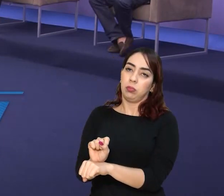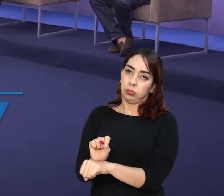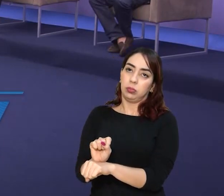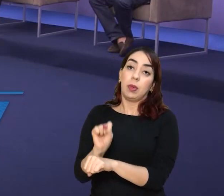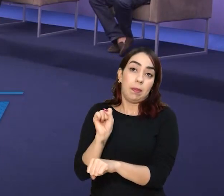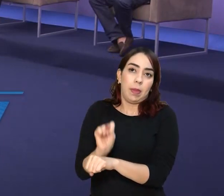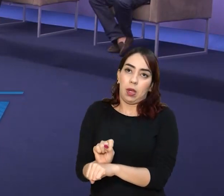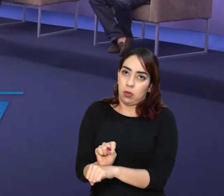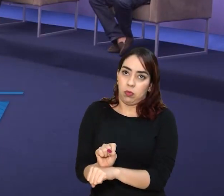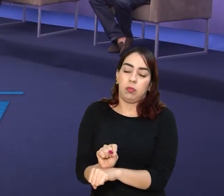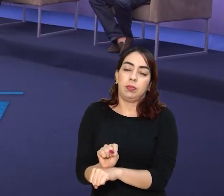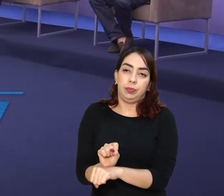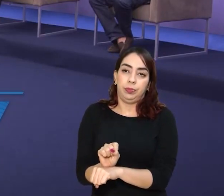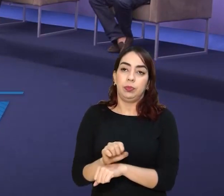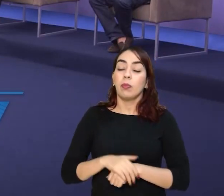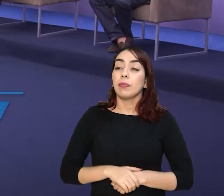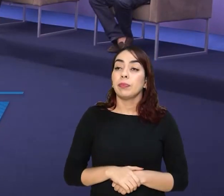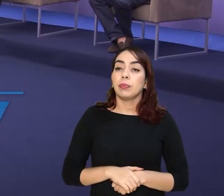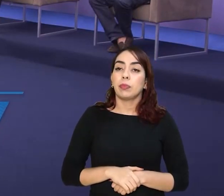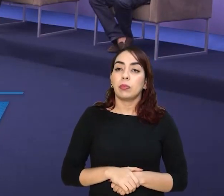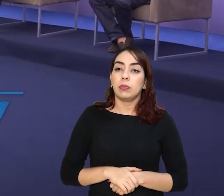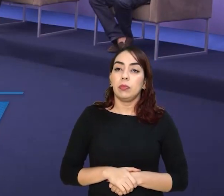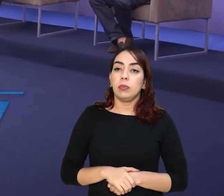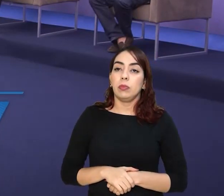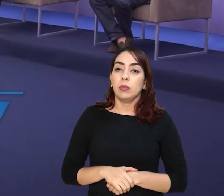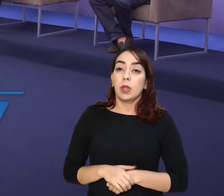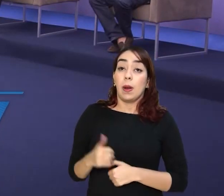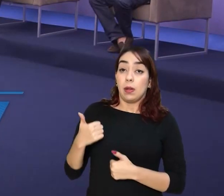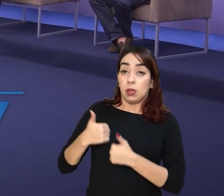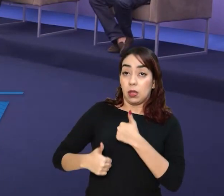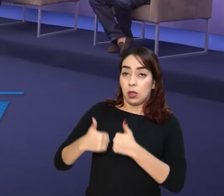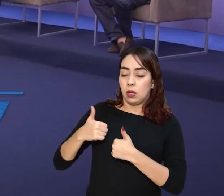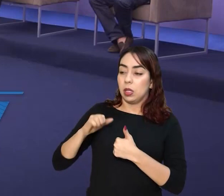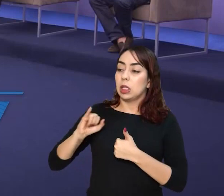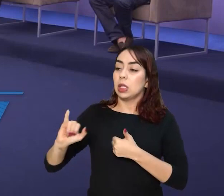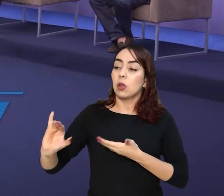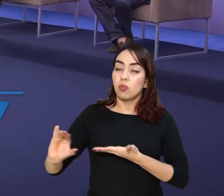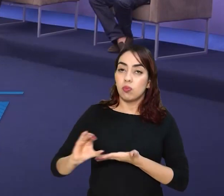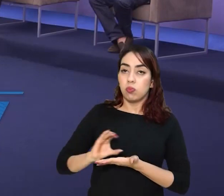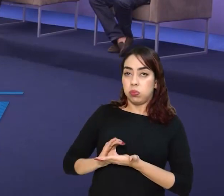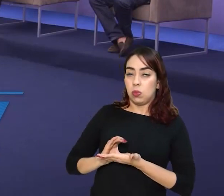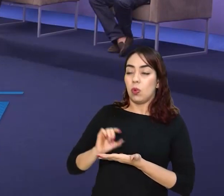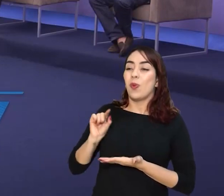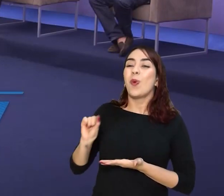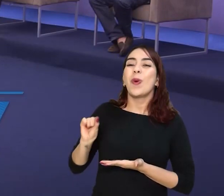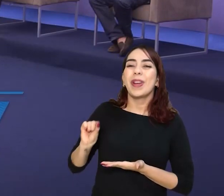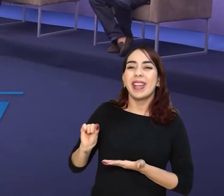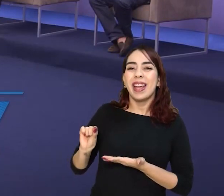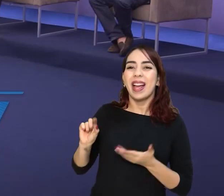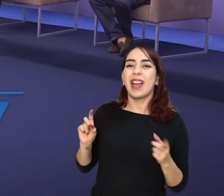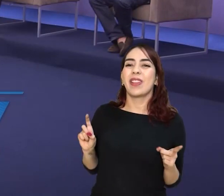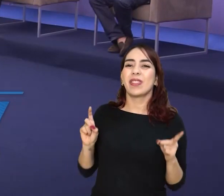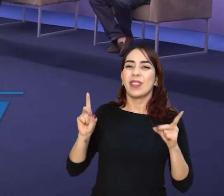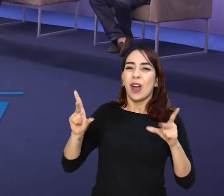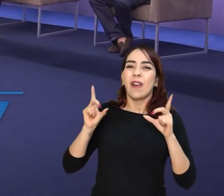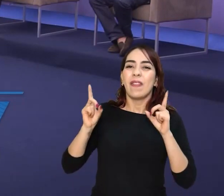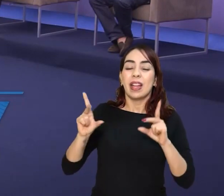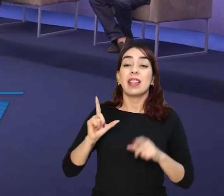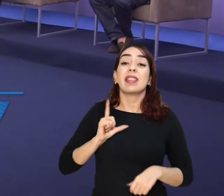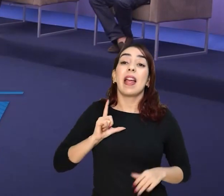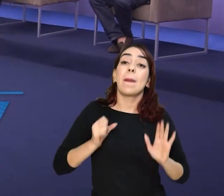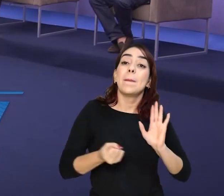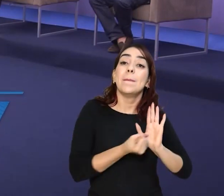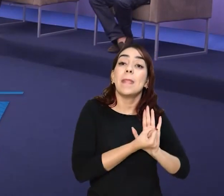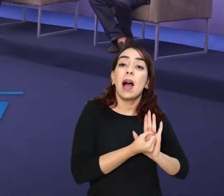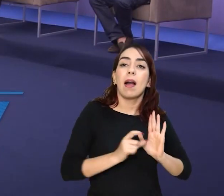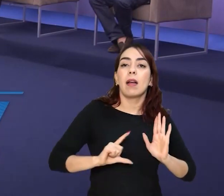ousou fazer aquilo. Por quê? Se você está pagando para expor o seu produto, o cara vai tirar o seu produto e